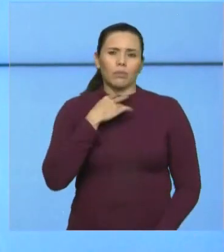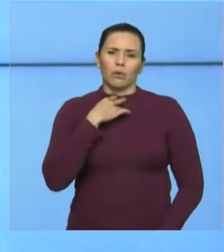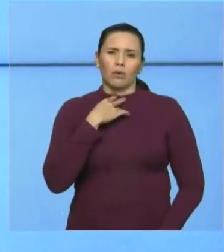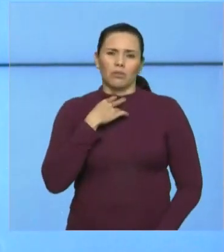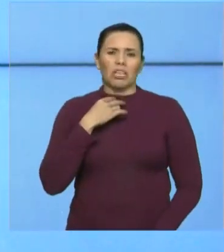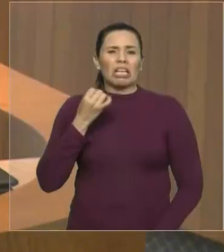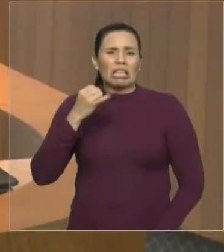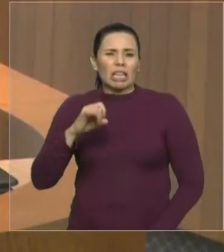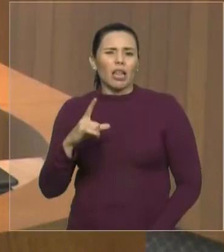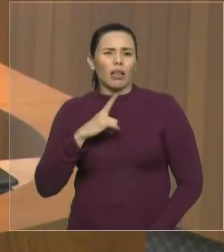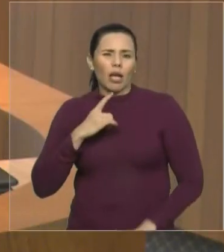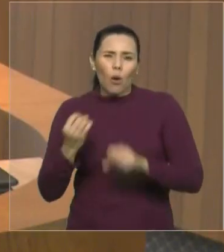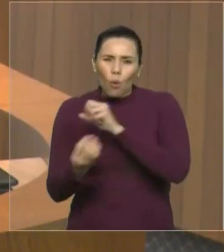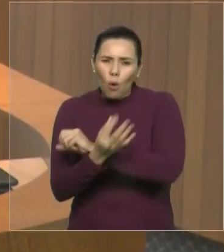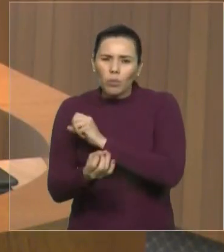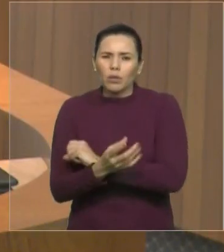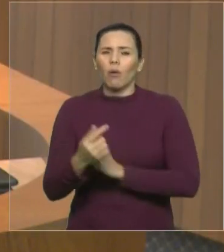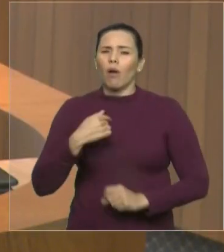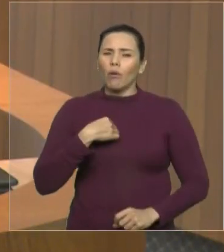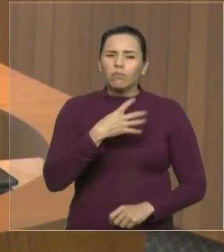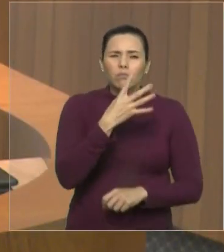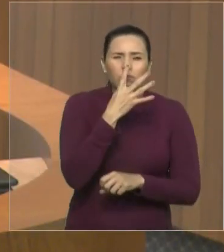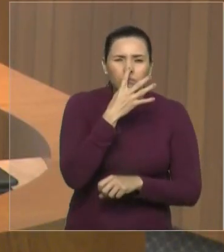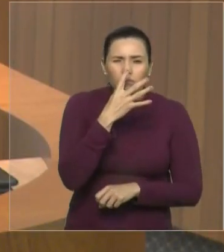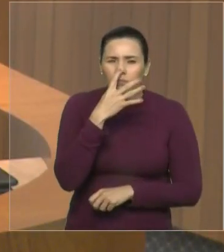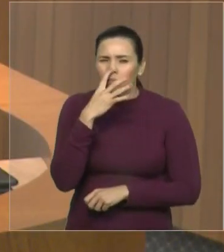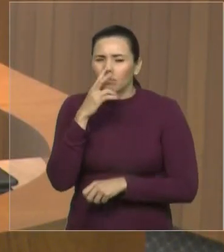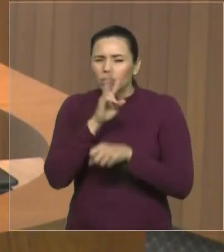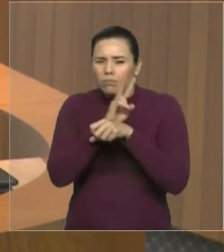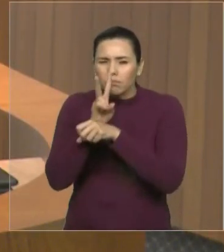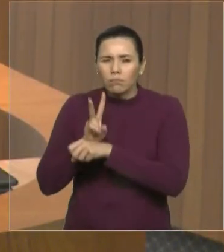nós estaremos vigilantes acompanhando.